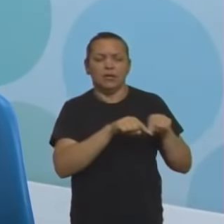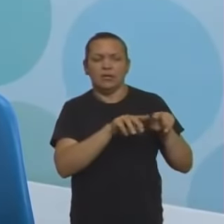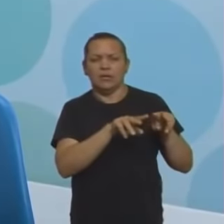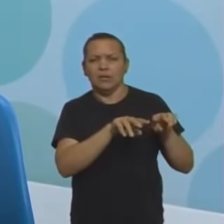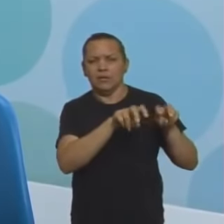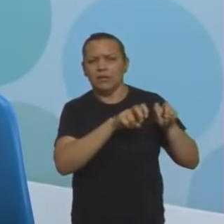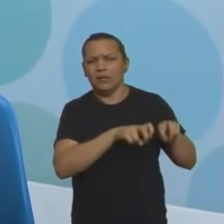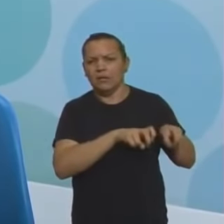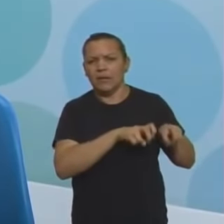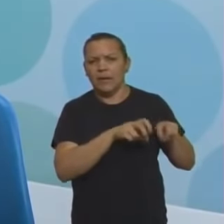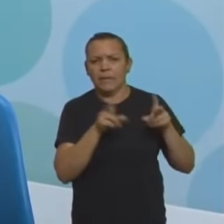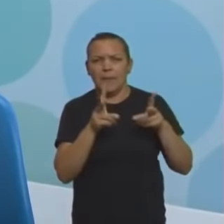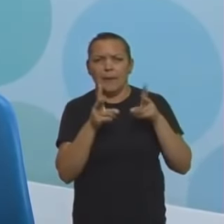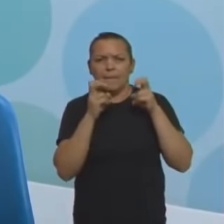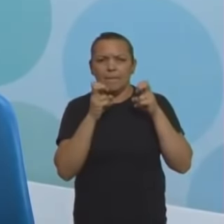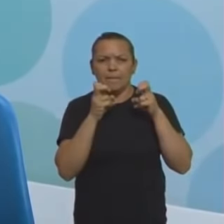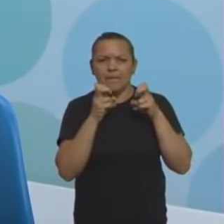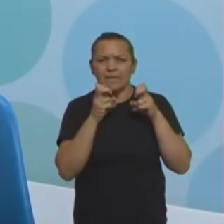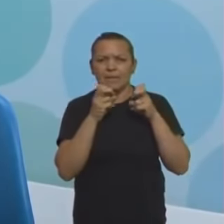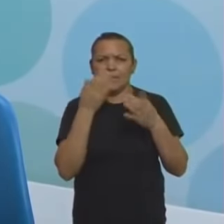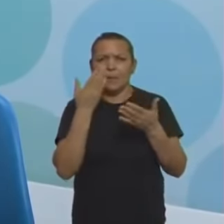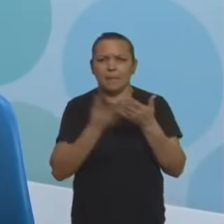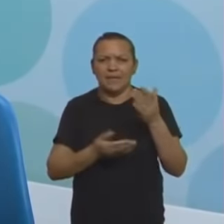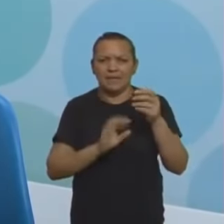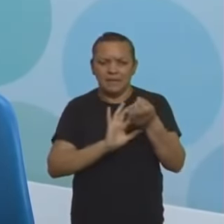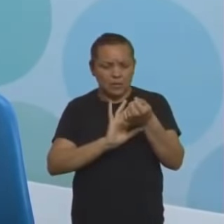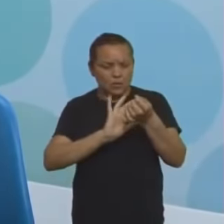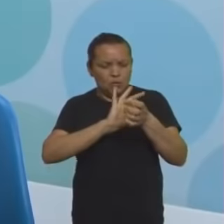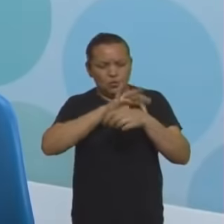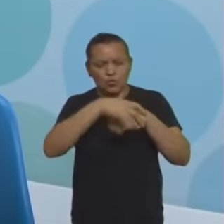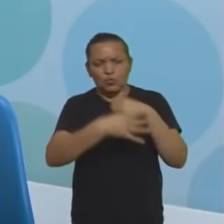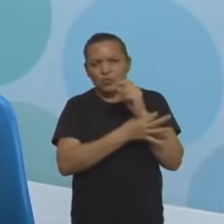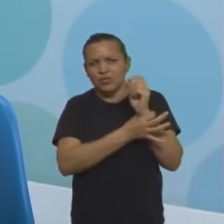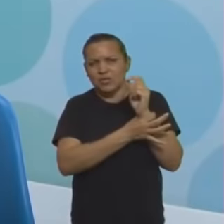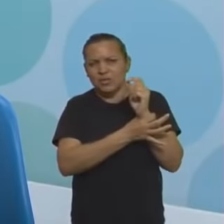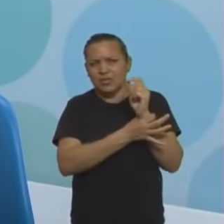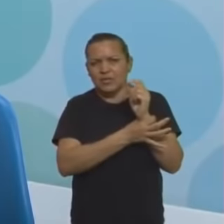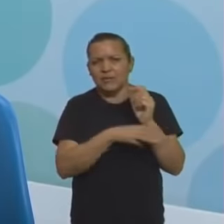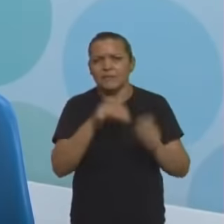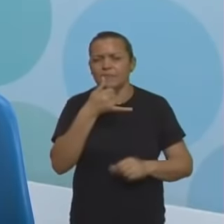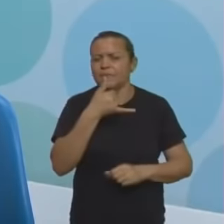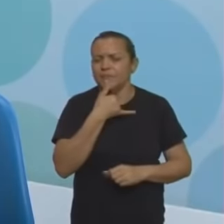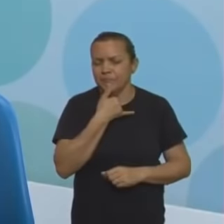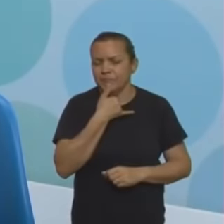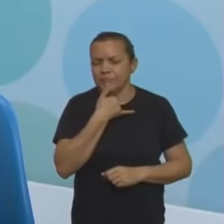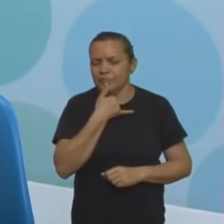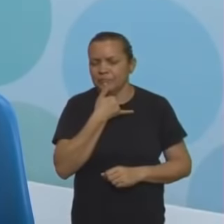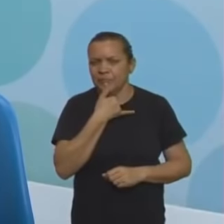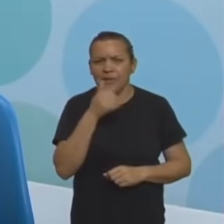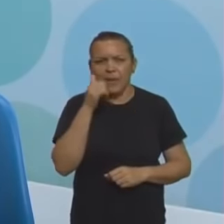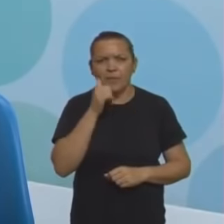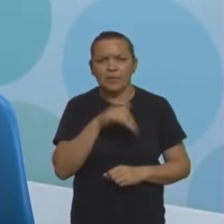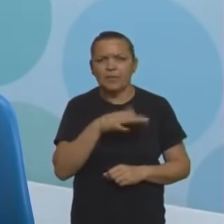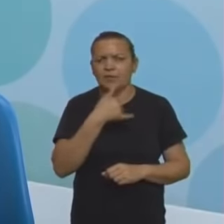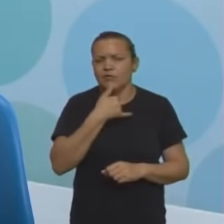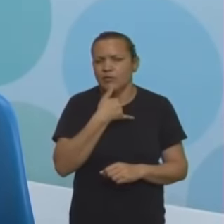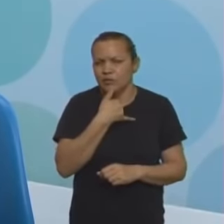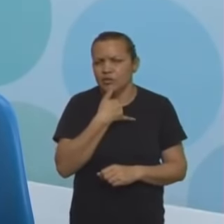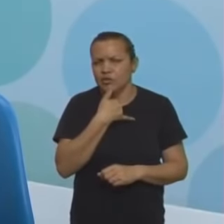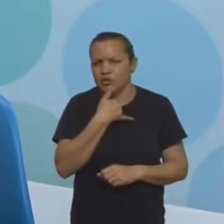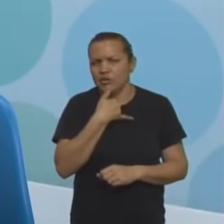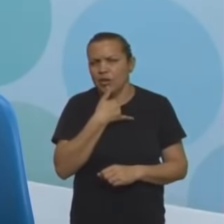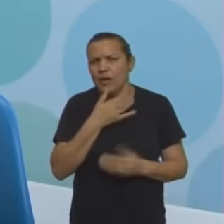percebeu que havia perdido sua pulseira. Ela ficou muito triste. Provavelmente